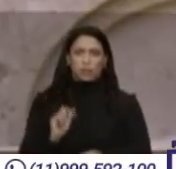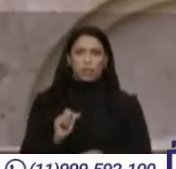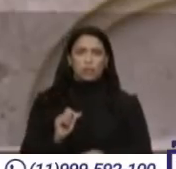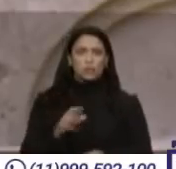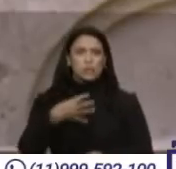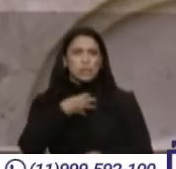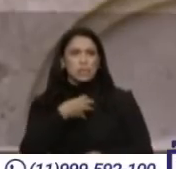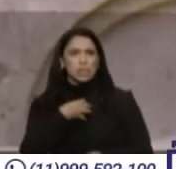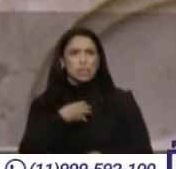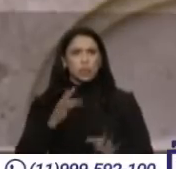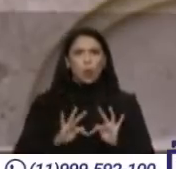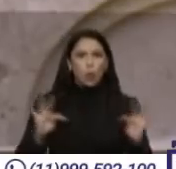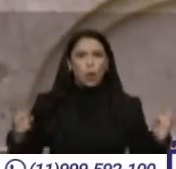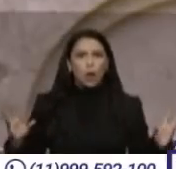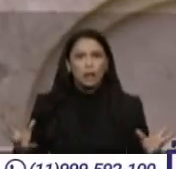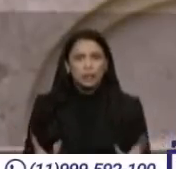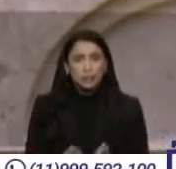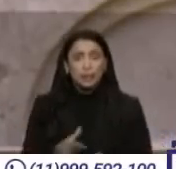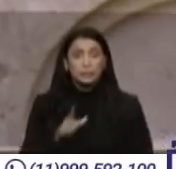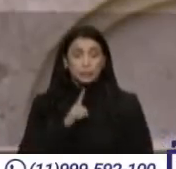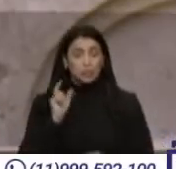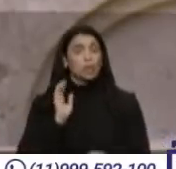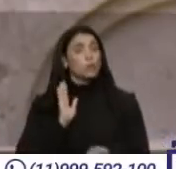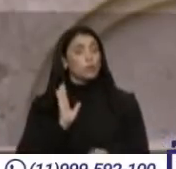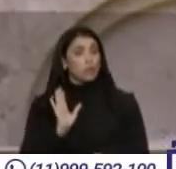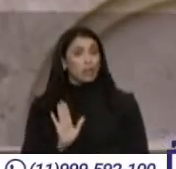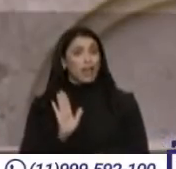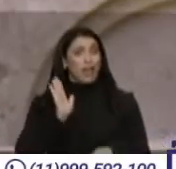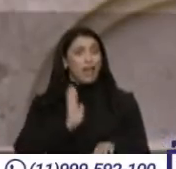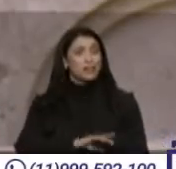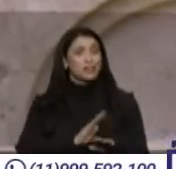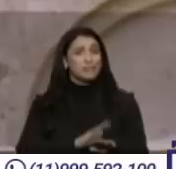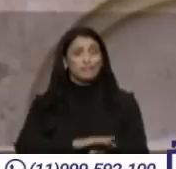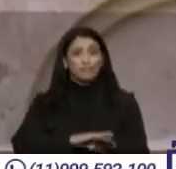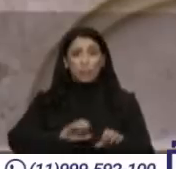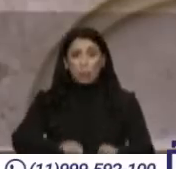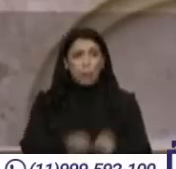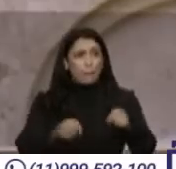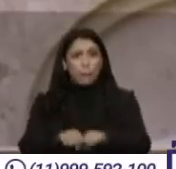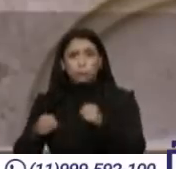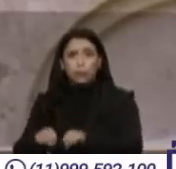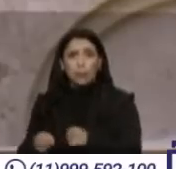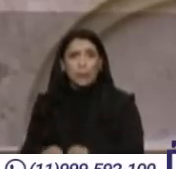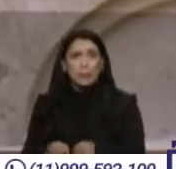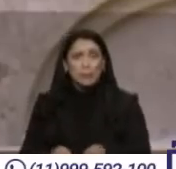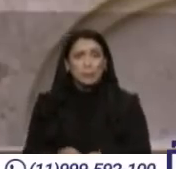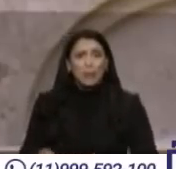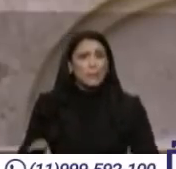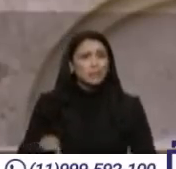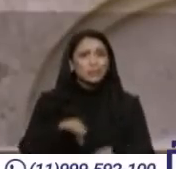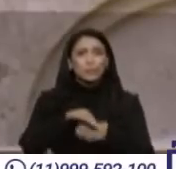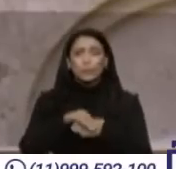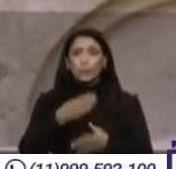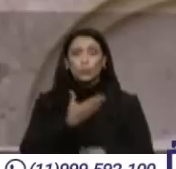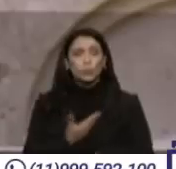na prática da nova língua, atribuindo à destruição do patrimônio público conteúdo outro